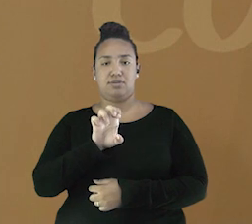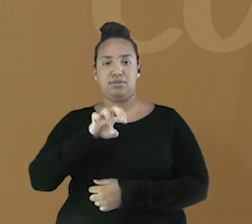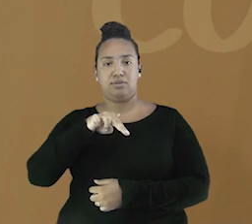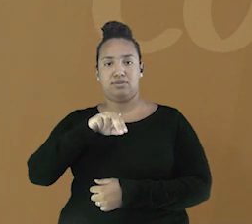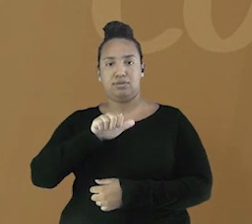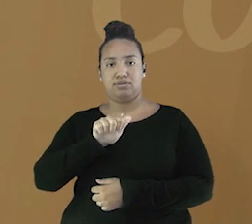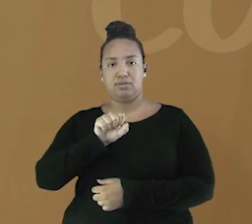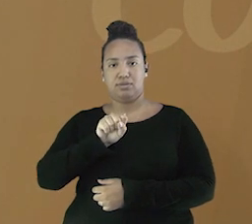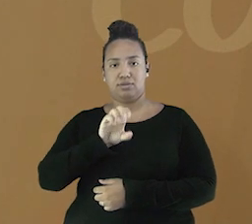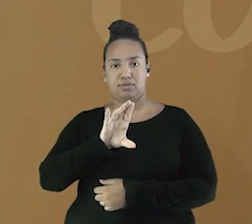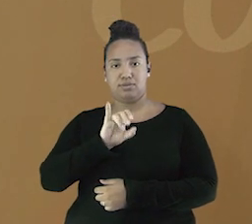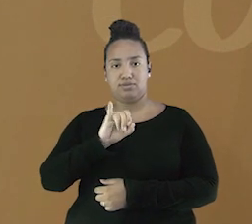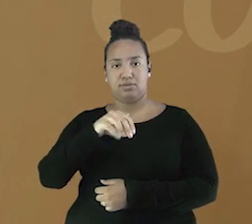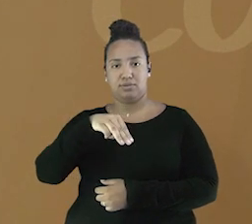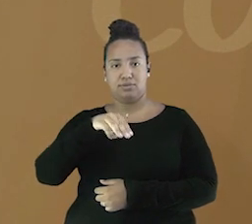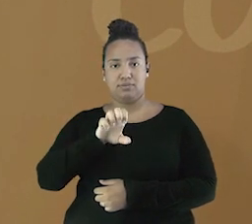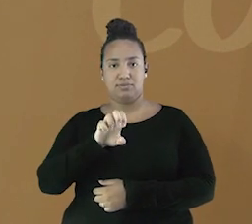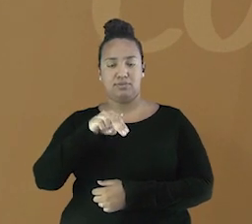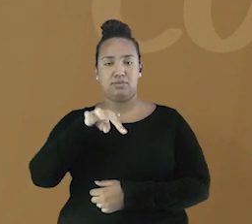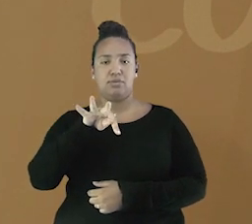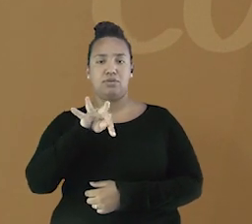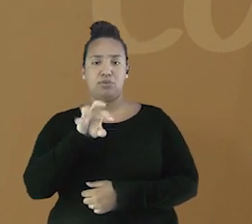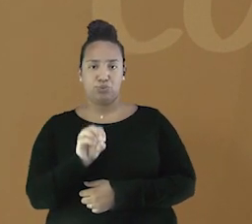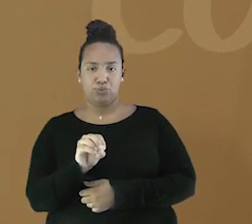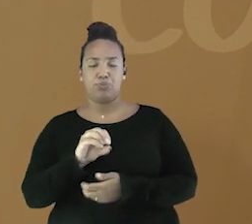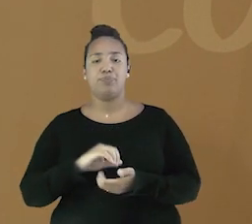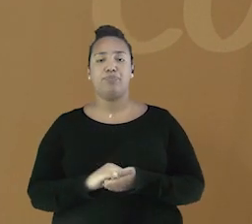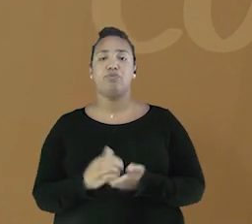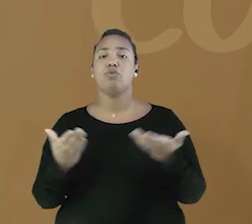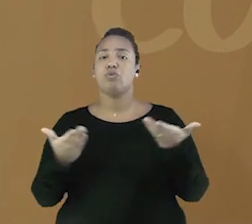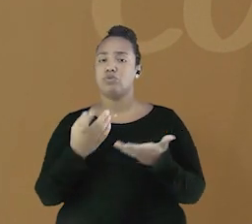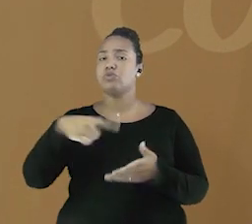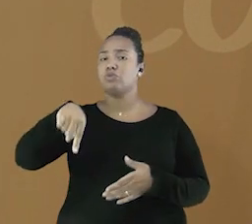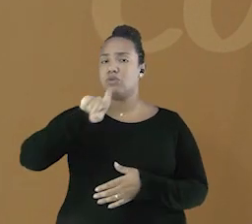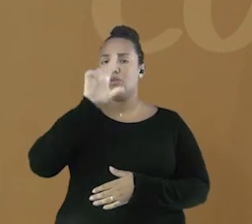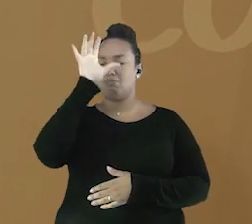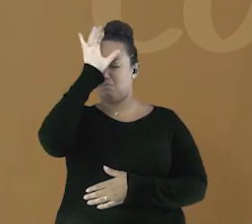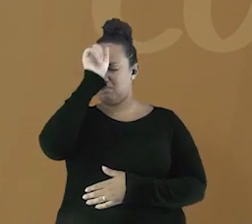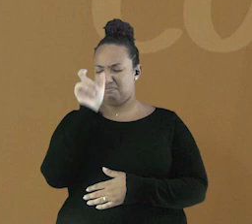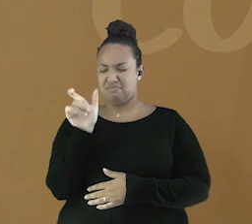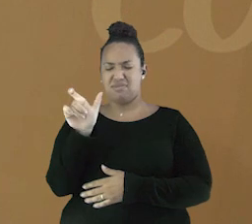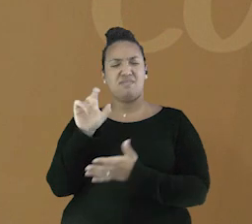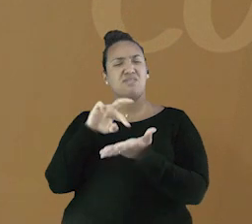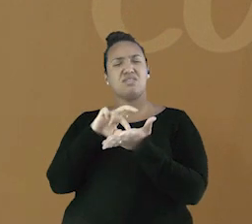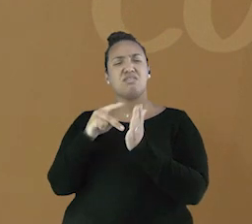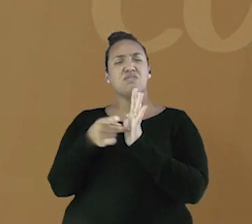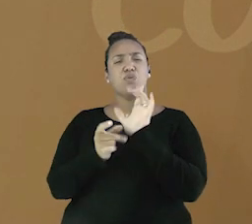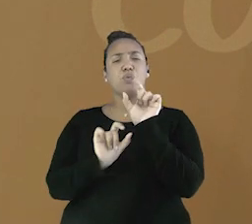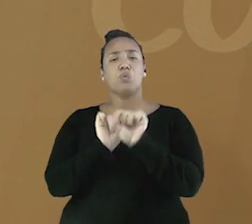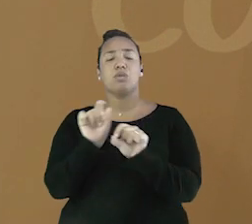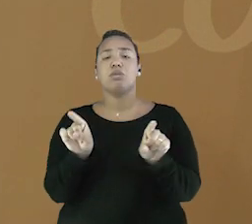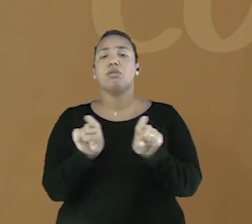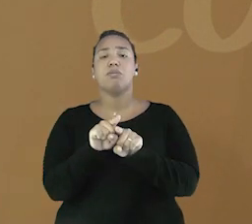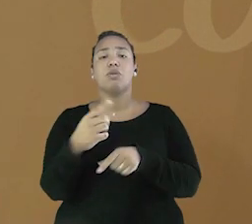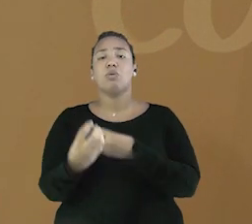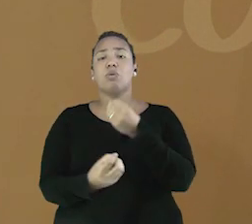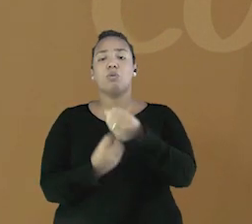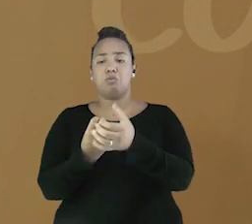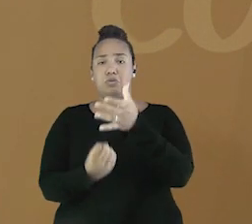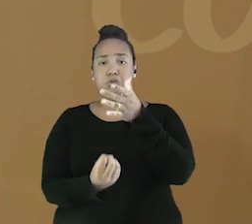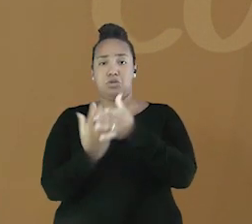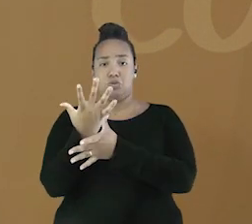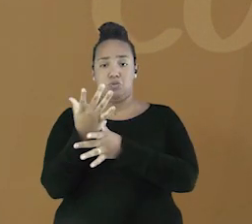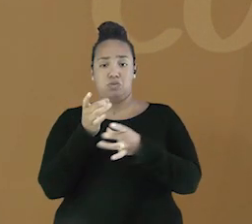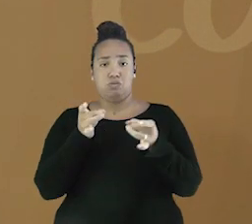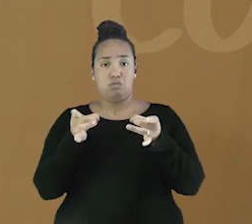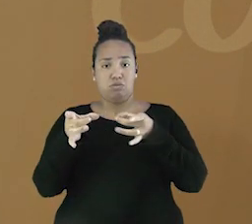Renascimento. Na aula de hoje, conheceremos o significado de renascer e focaremos em compreender como se deu o renascimento